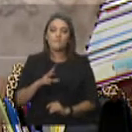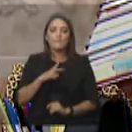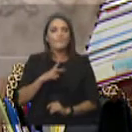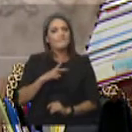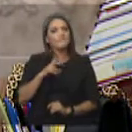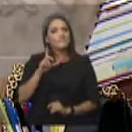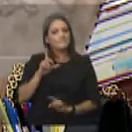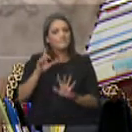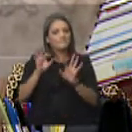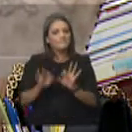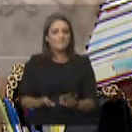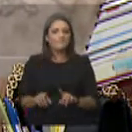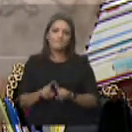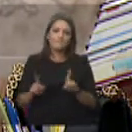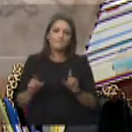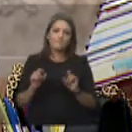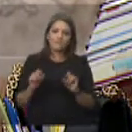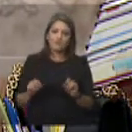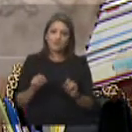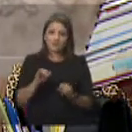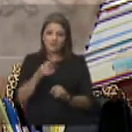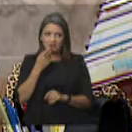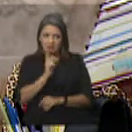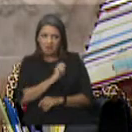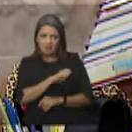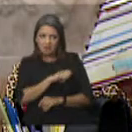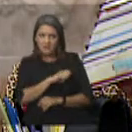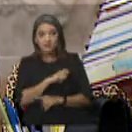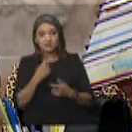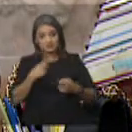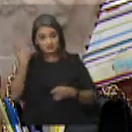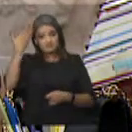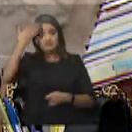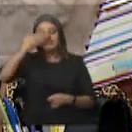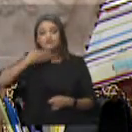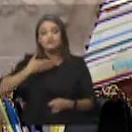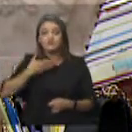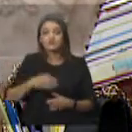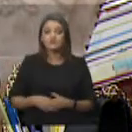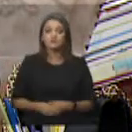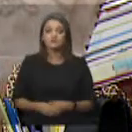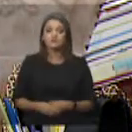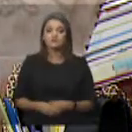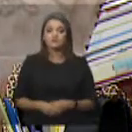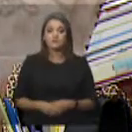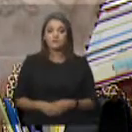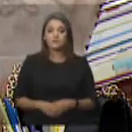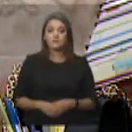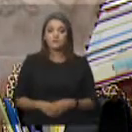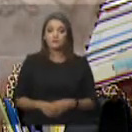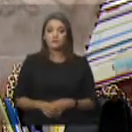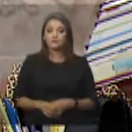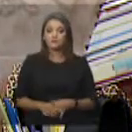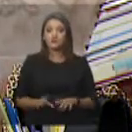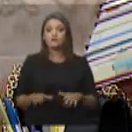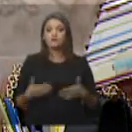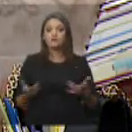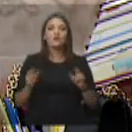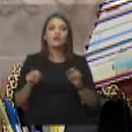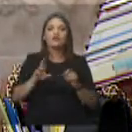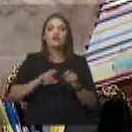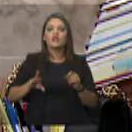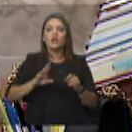boa fé. Se presume, má fé deve ser comprovada. No caso, aqui, a ótica é simplesmente não de